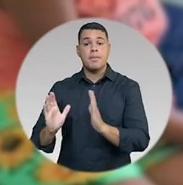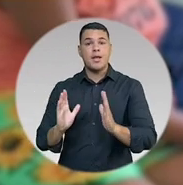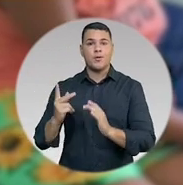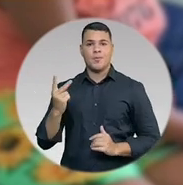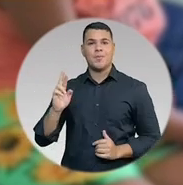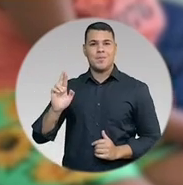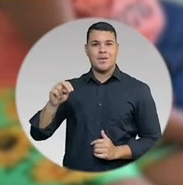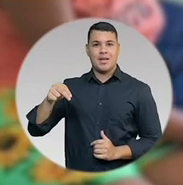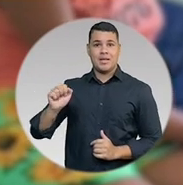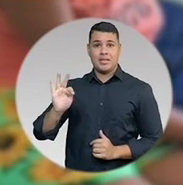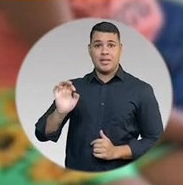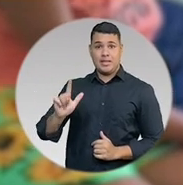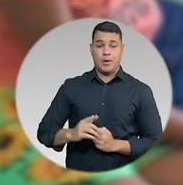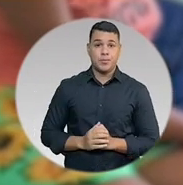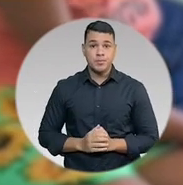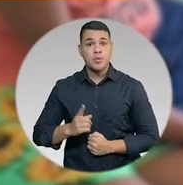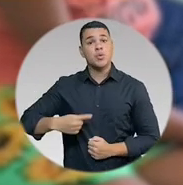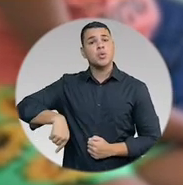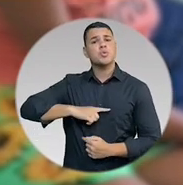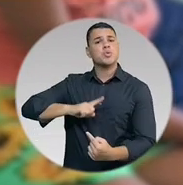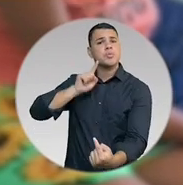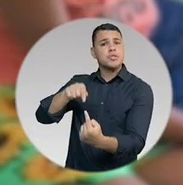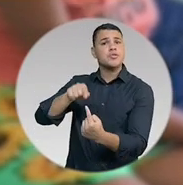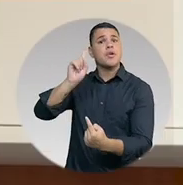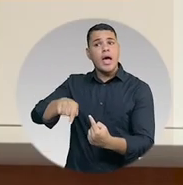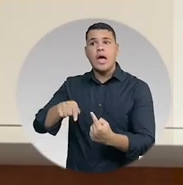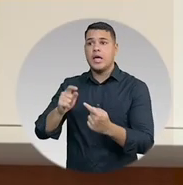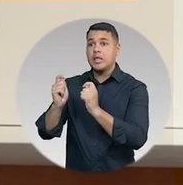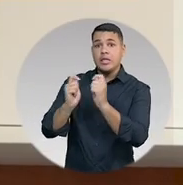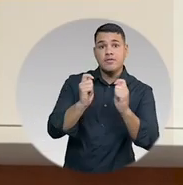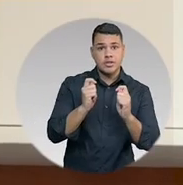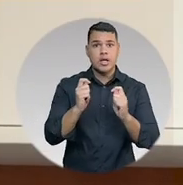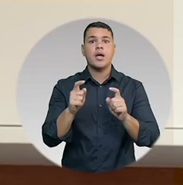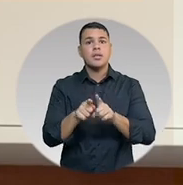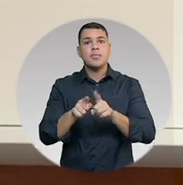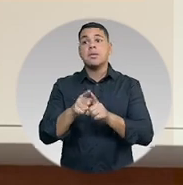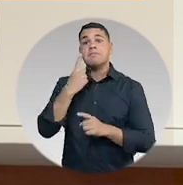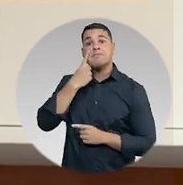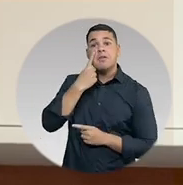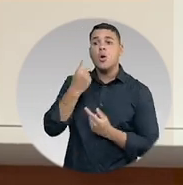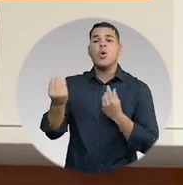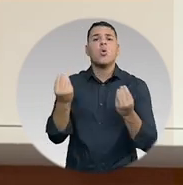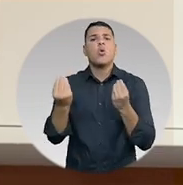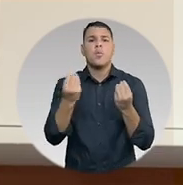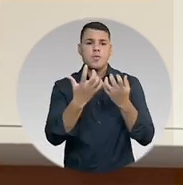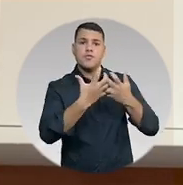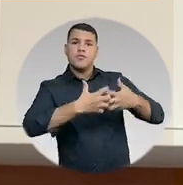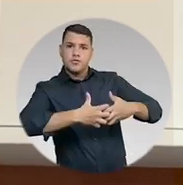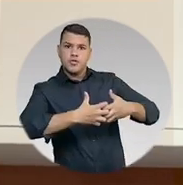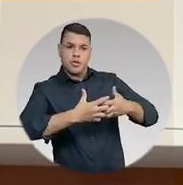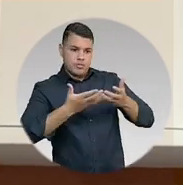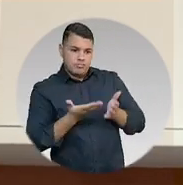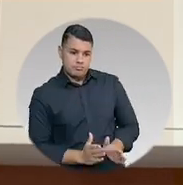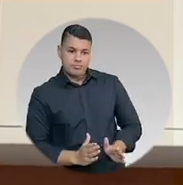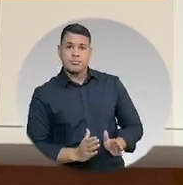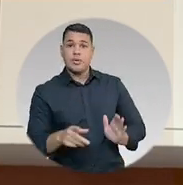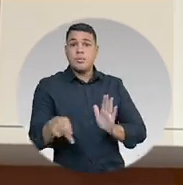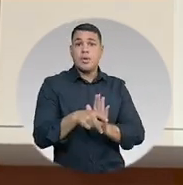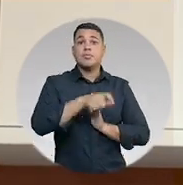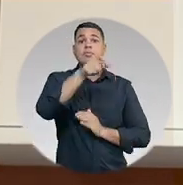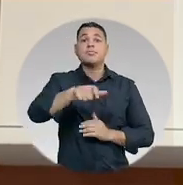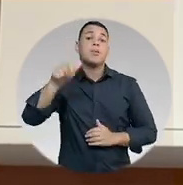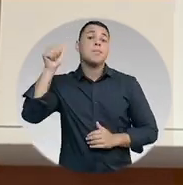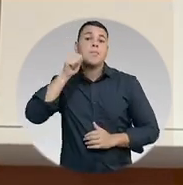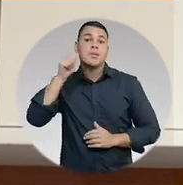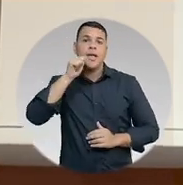estudo teve como objetivo avaliar a cobertura e a qualidade do pré-natal ofertado à mulher indígena aqui do estado de Mato Grosso do Sul. Para isso,